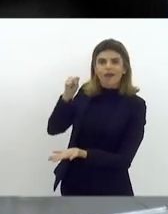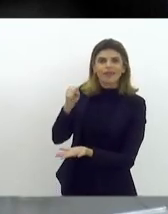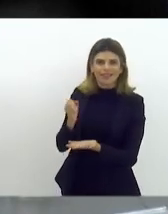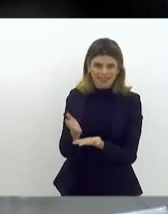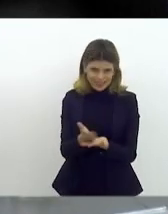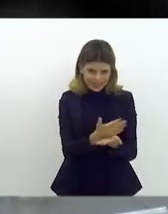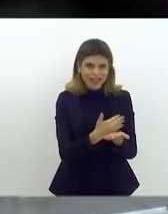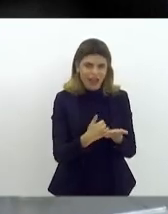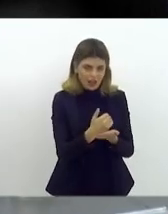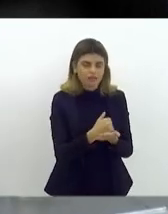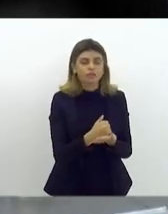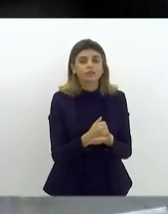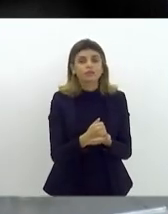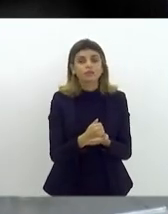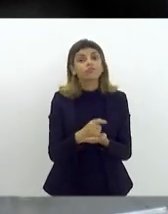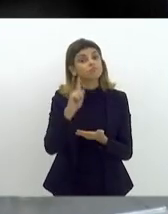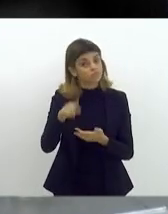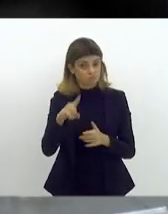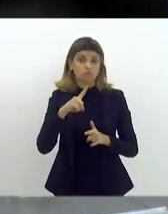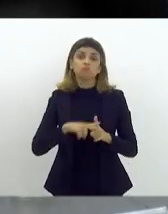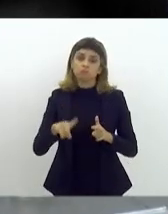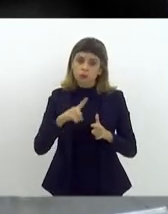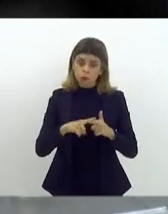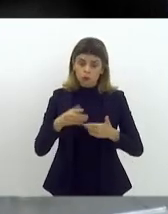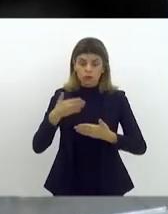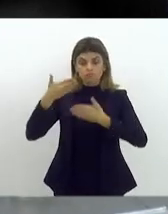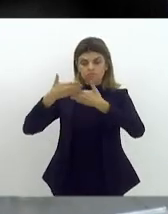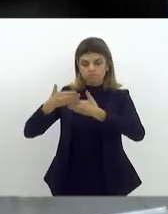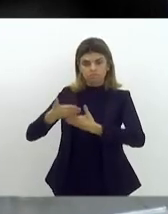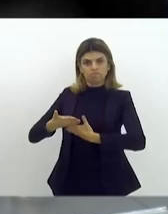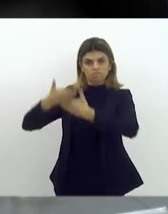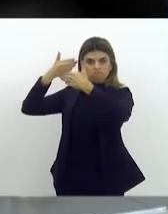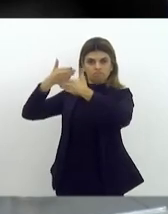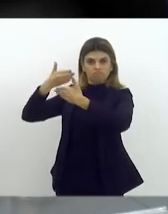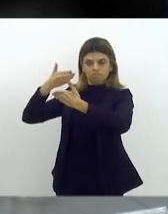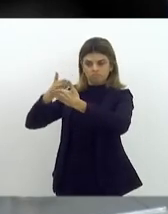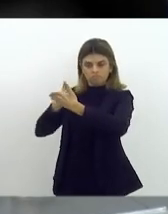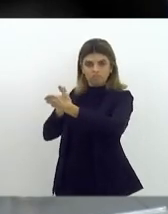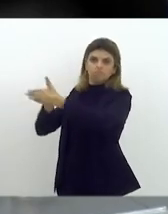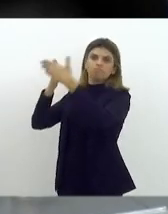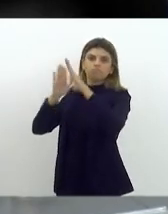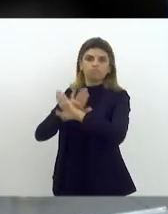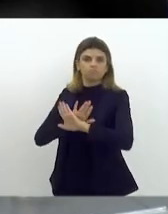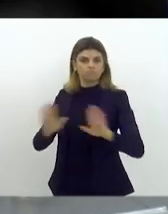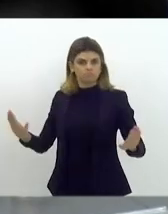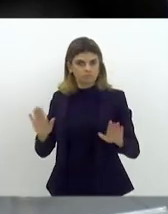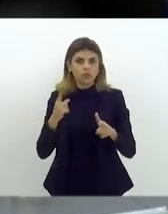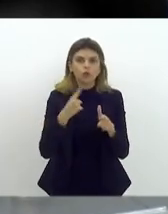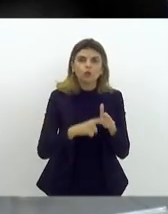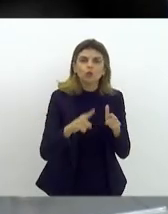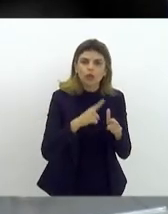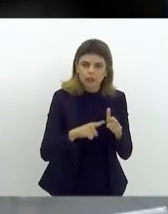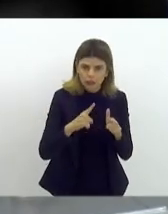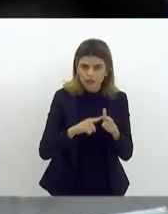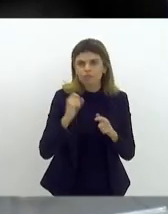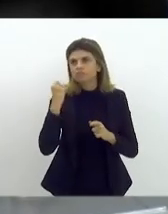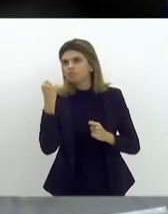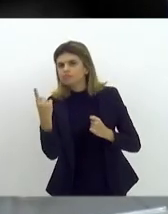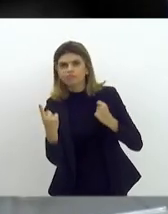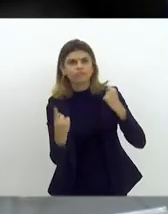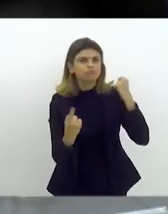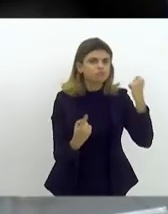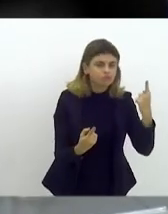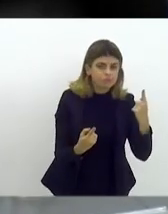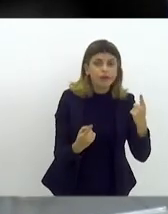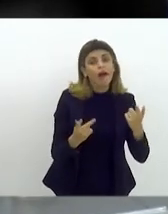uma barreira legal que também inviabilizava muitas vezes uma adequação típica de determinada